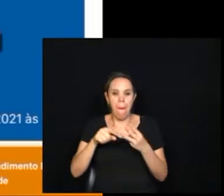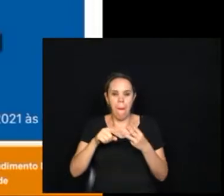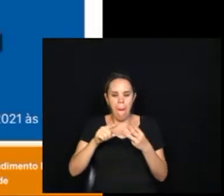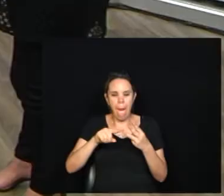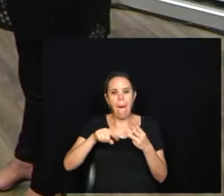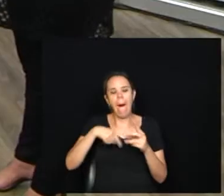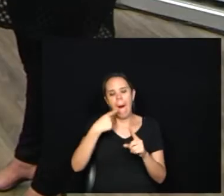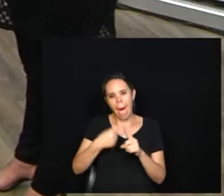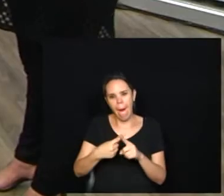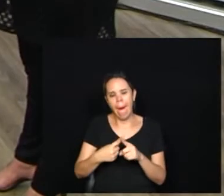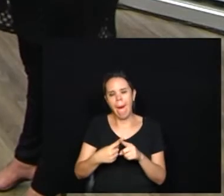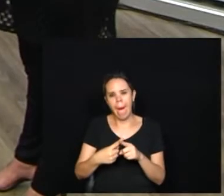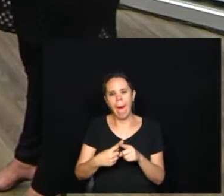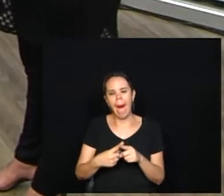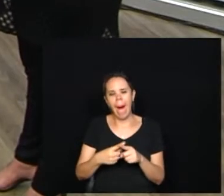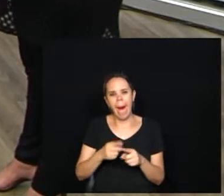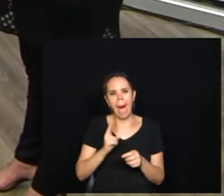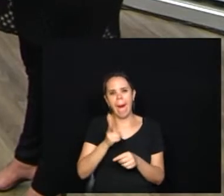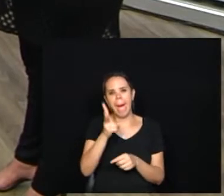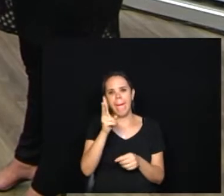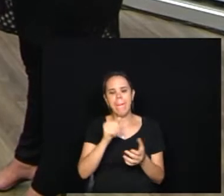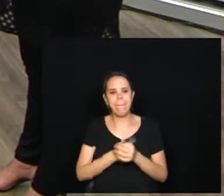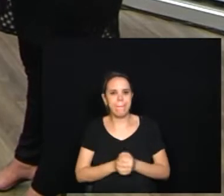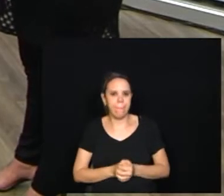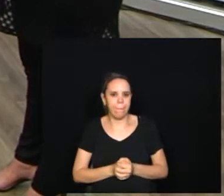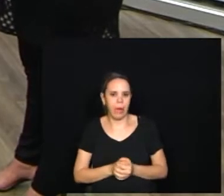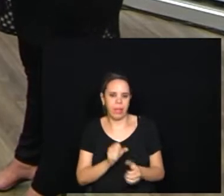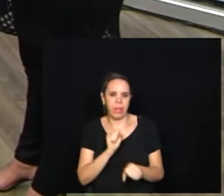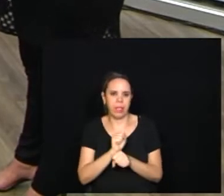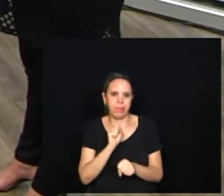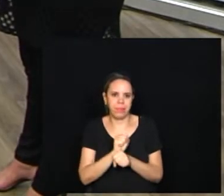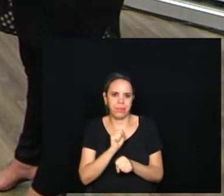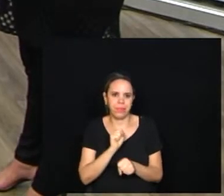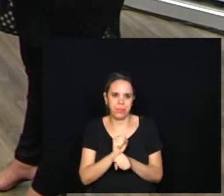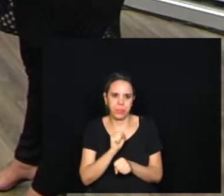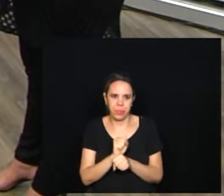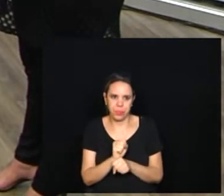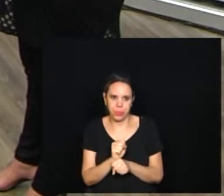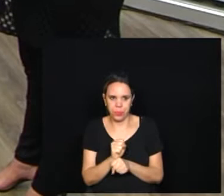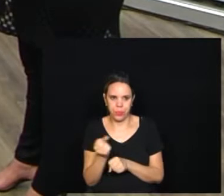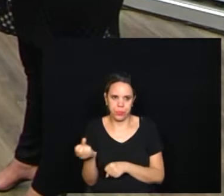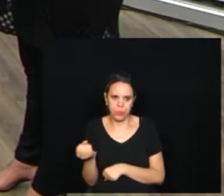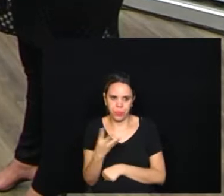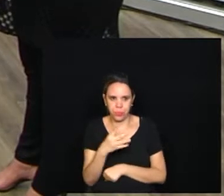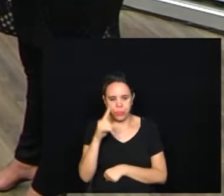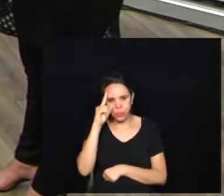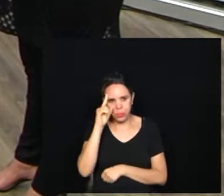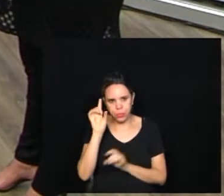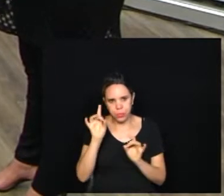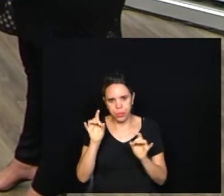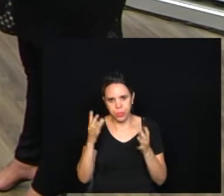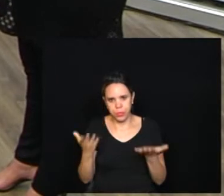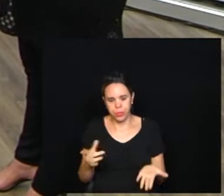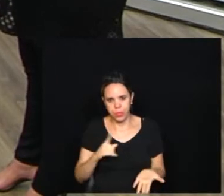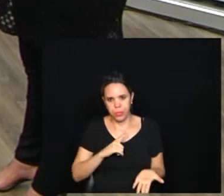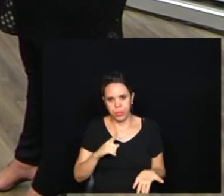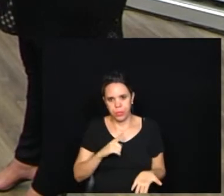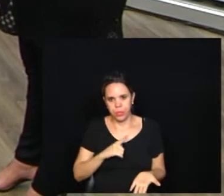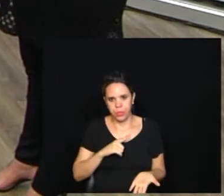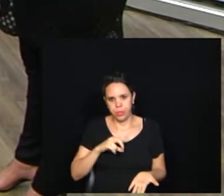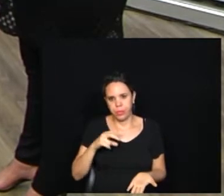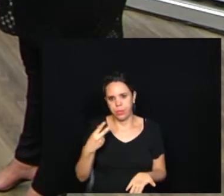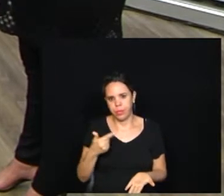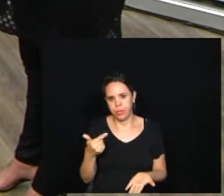aquela terceira dose. Então a gente segue aí aguardando esse novo dia D, né? A gente teve um dia D da